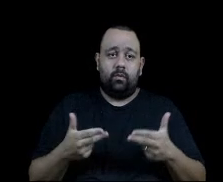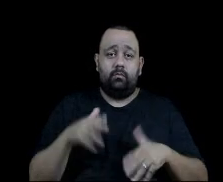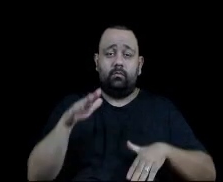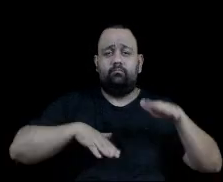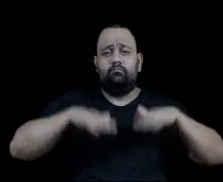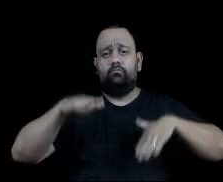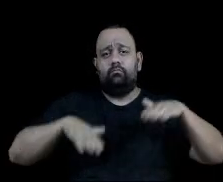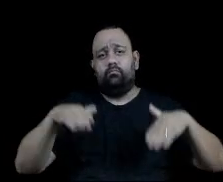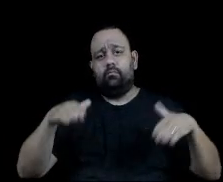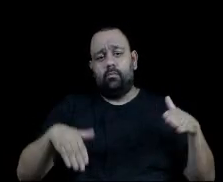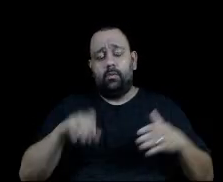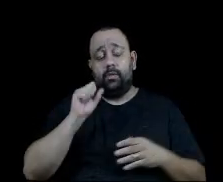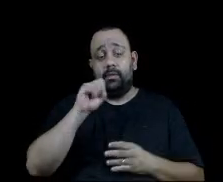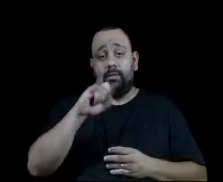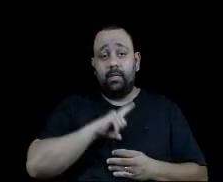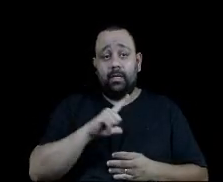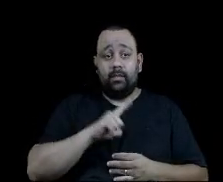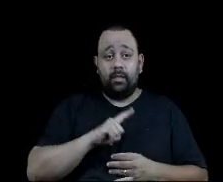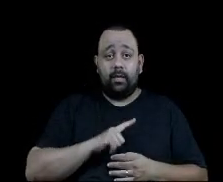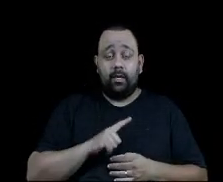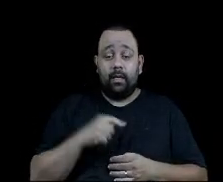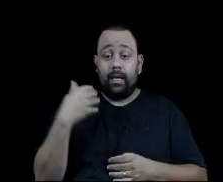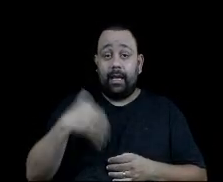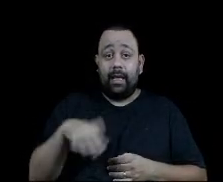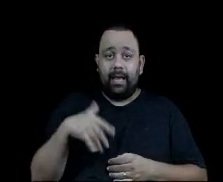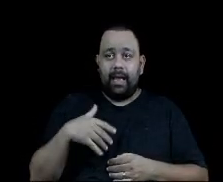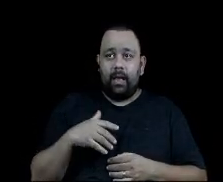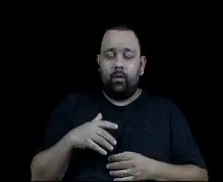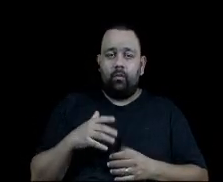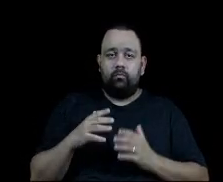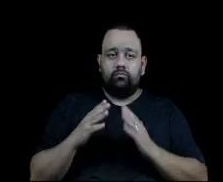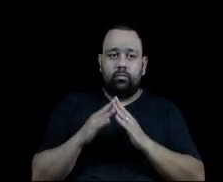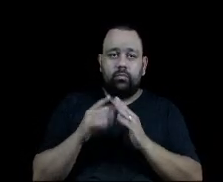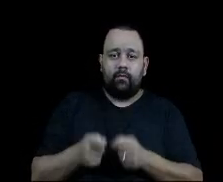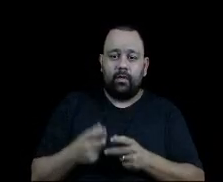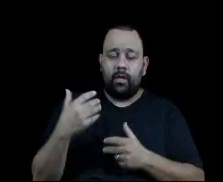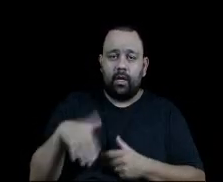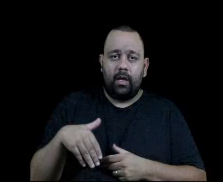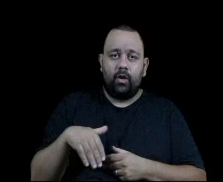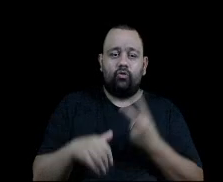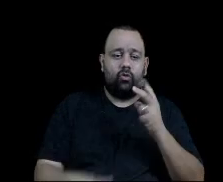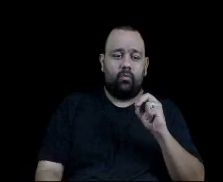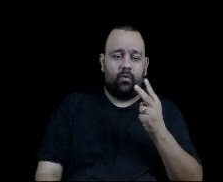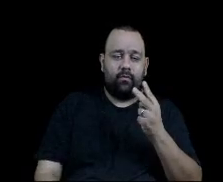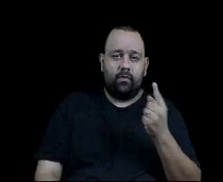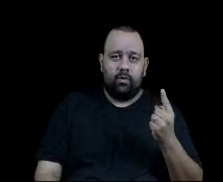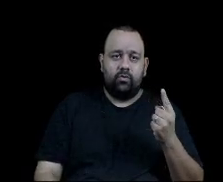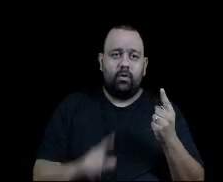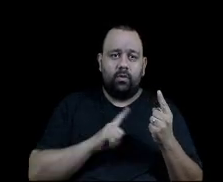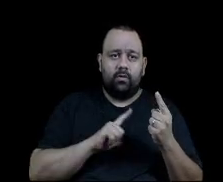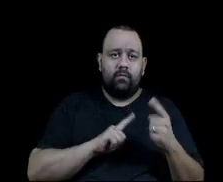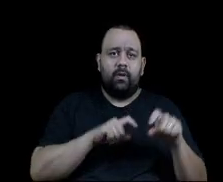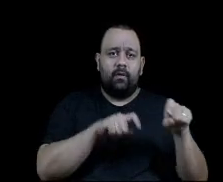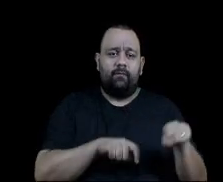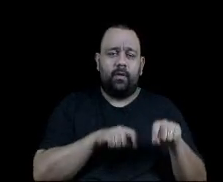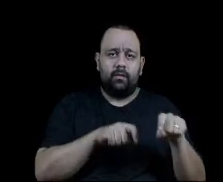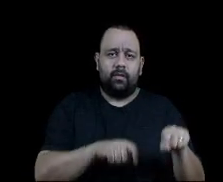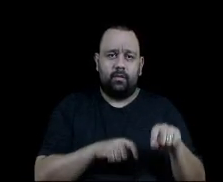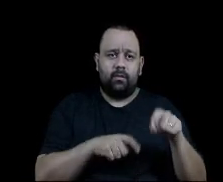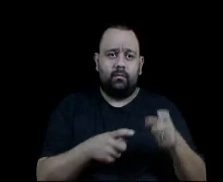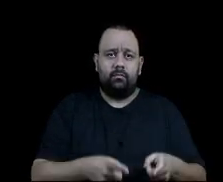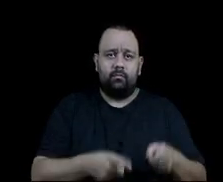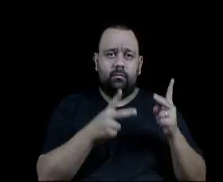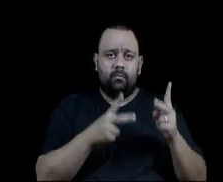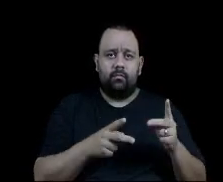imóvel. Então, depende muito disso. Se a gente tem um imóvel muito caro, como em 2021 teve